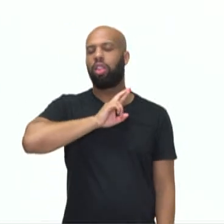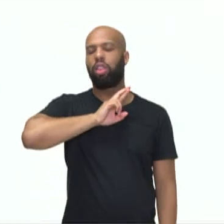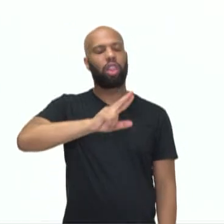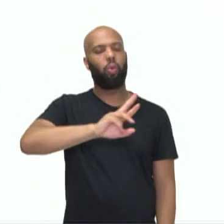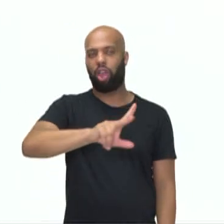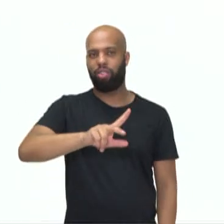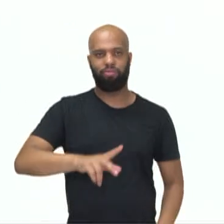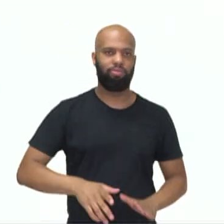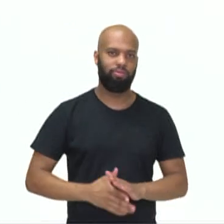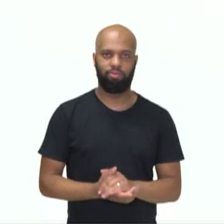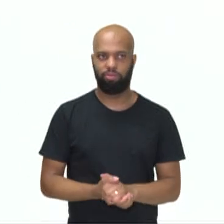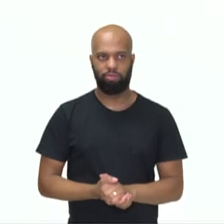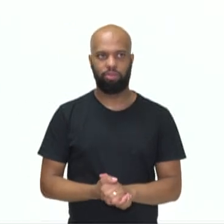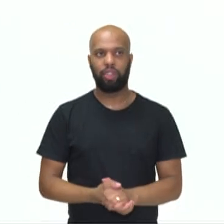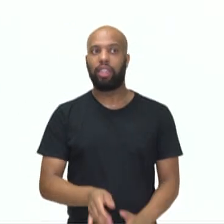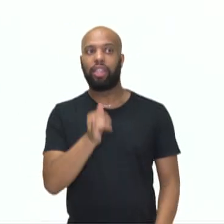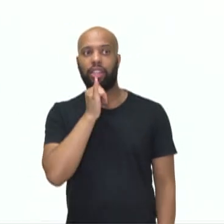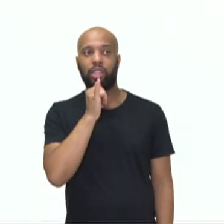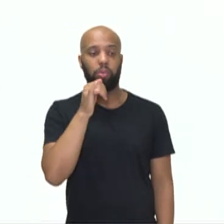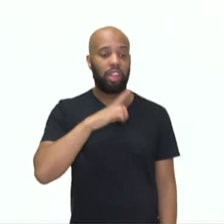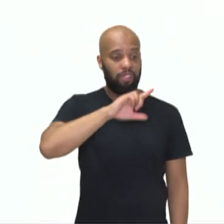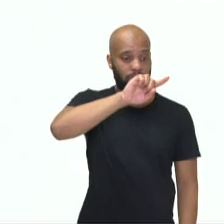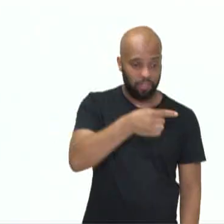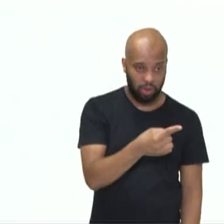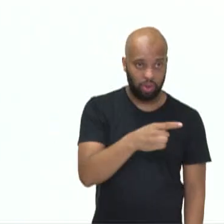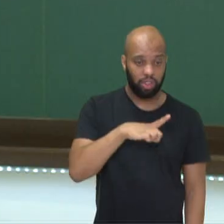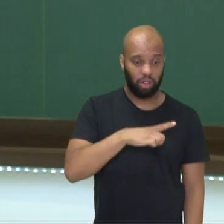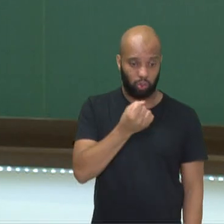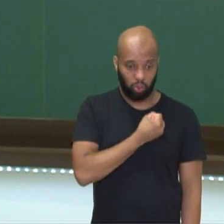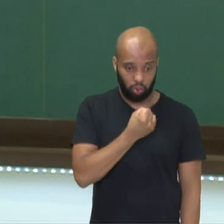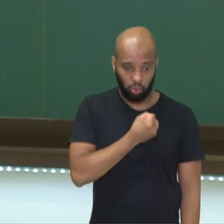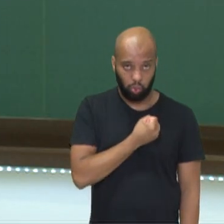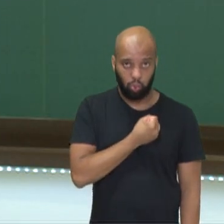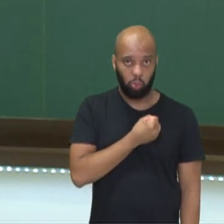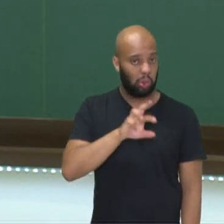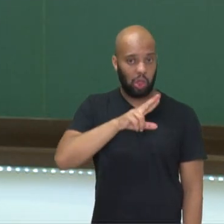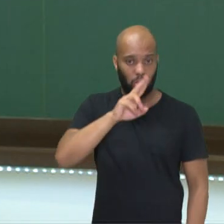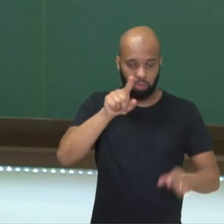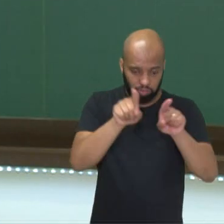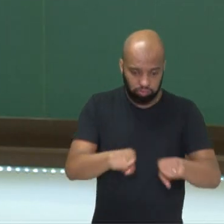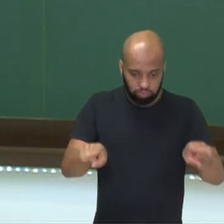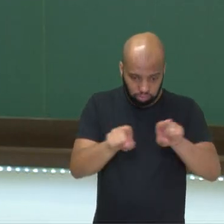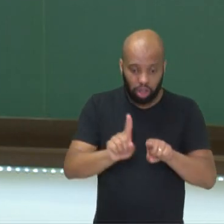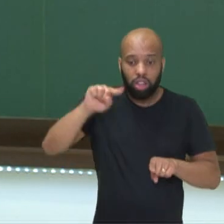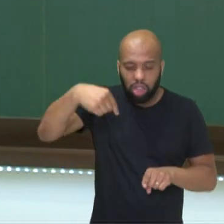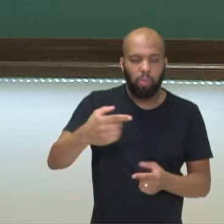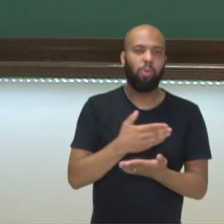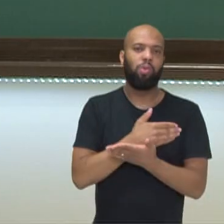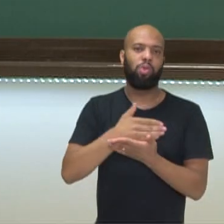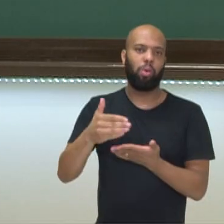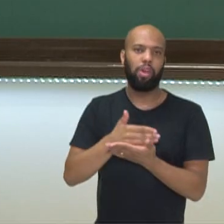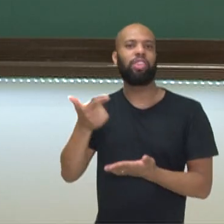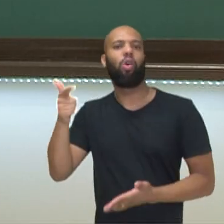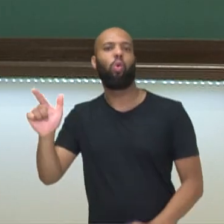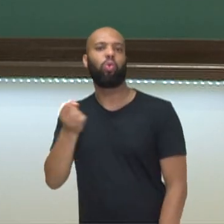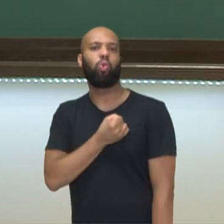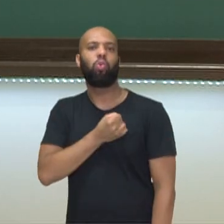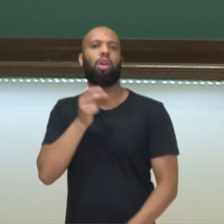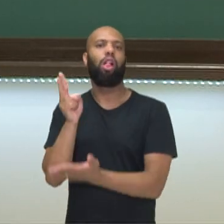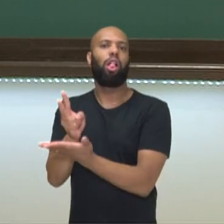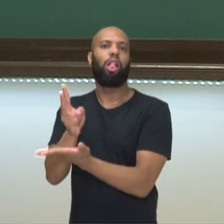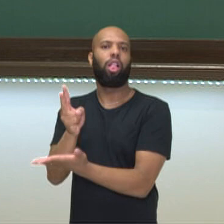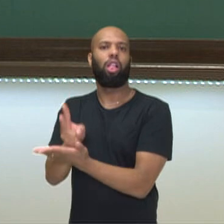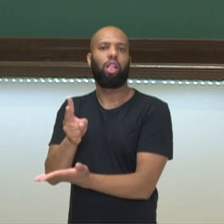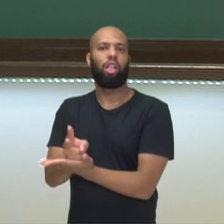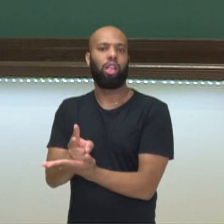as casas decimais. Então, você tem a vírgula, aí você tem um número que não se repete, aí começa o período. Esse número que não se repete a gente chama